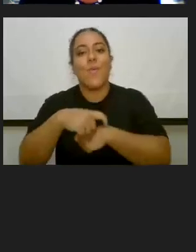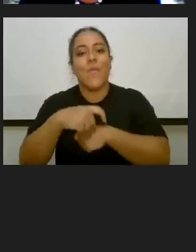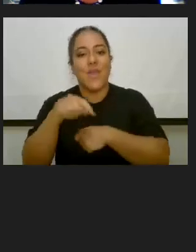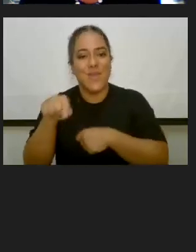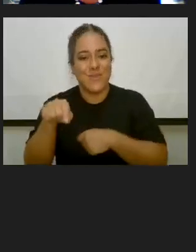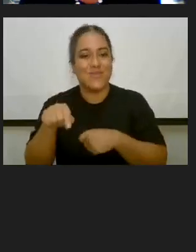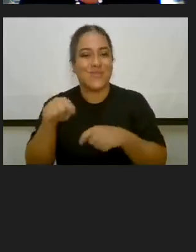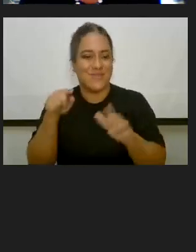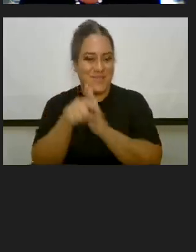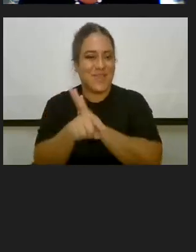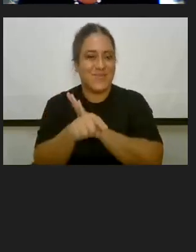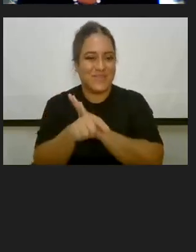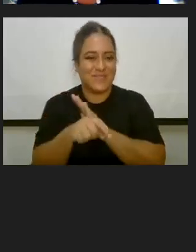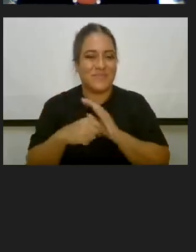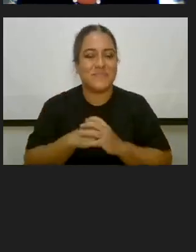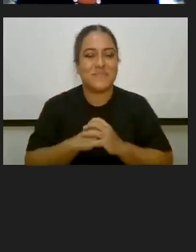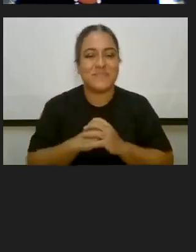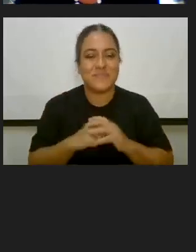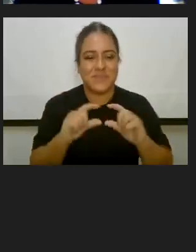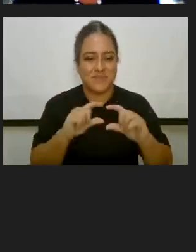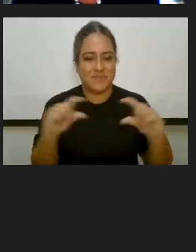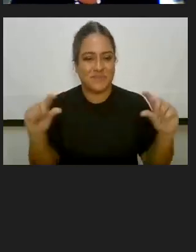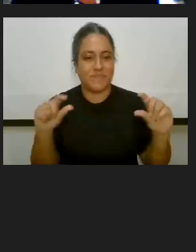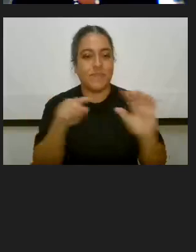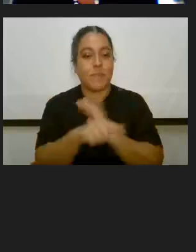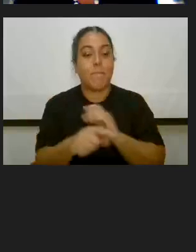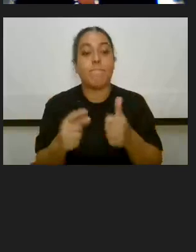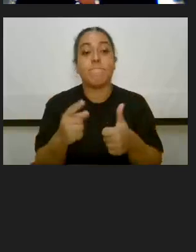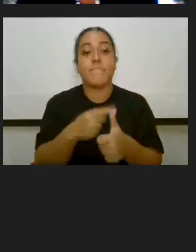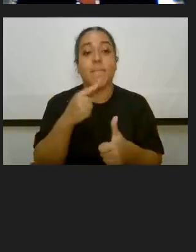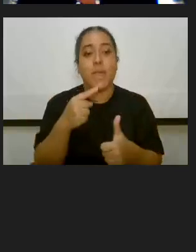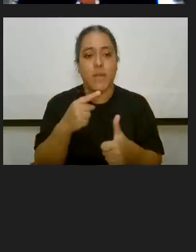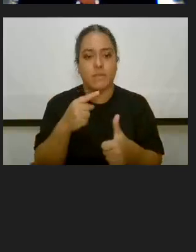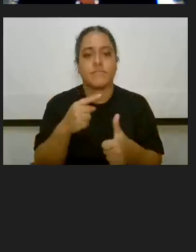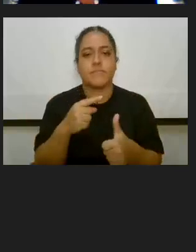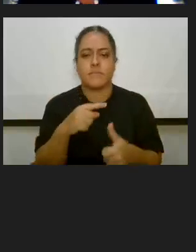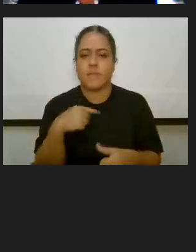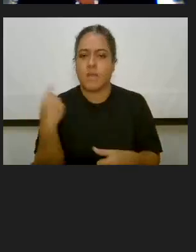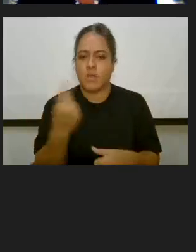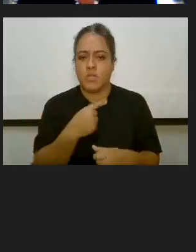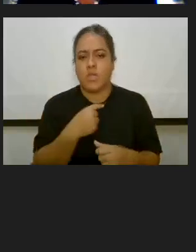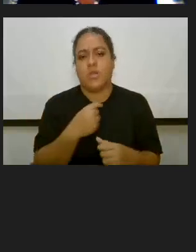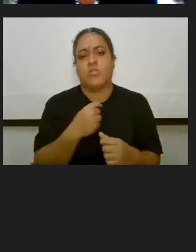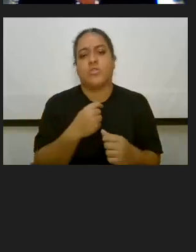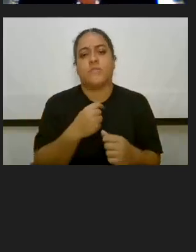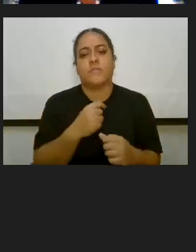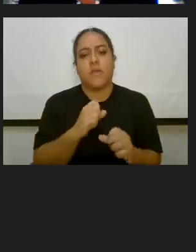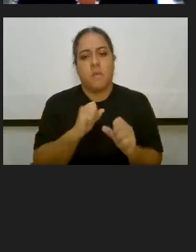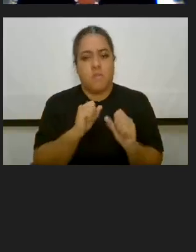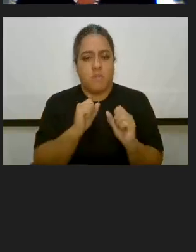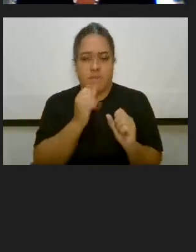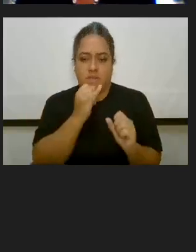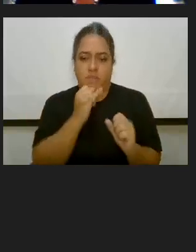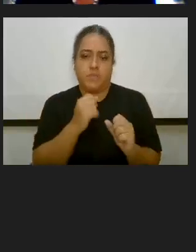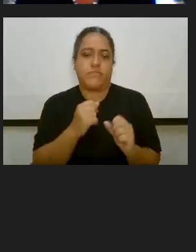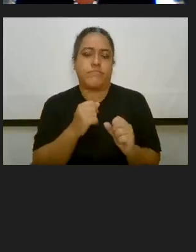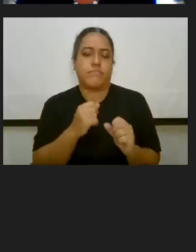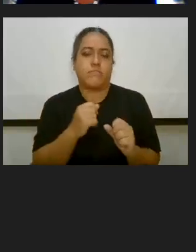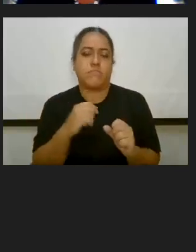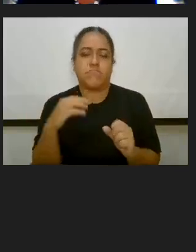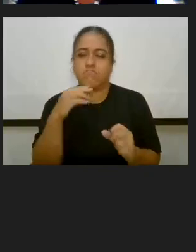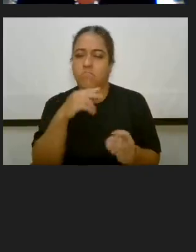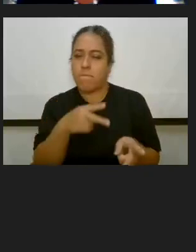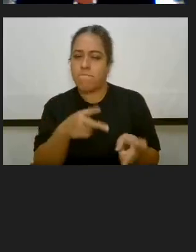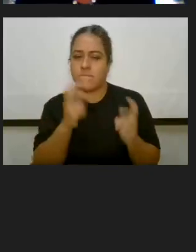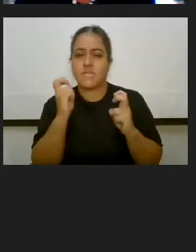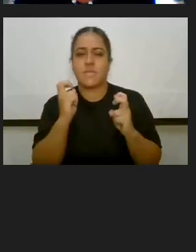pergunta, das perguntas. Primeira, a gente pode falar que houve um adoecimento